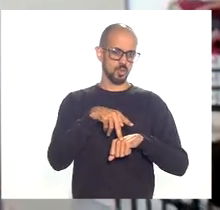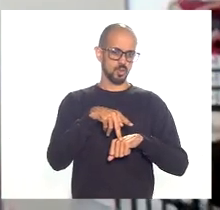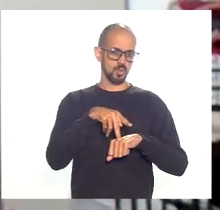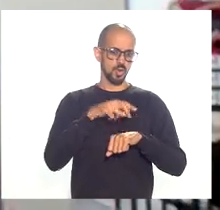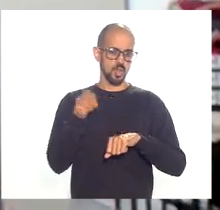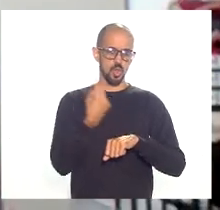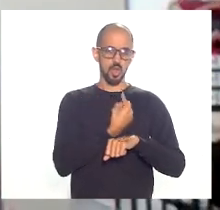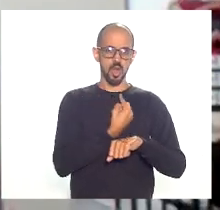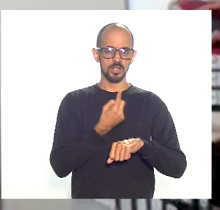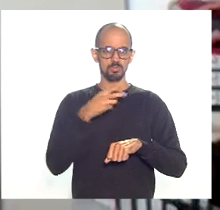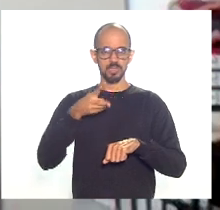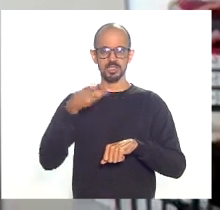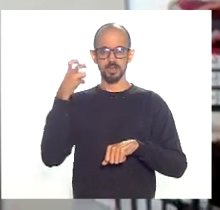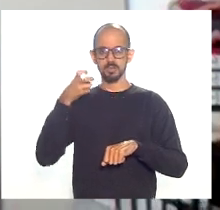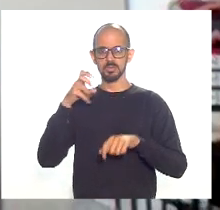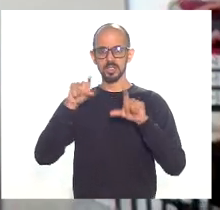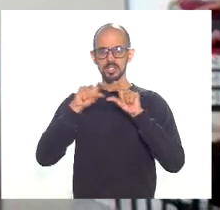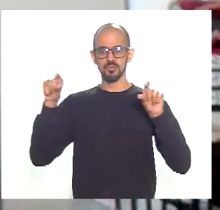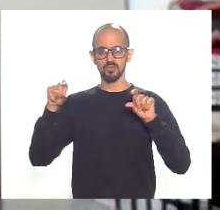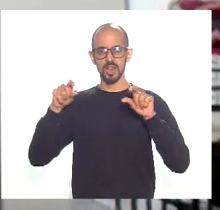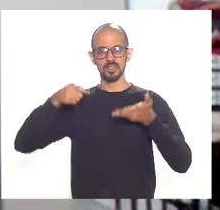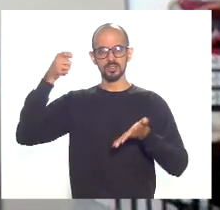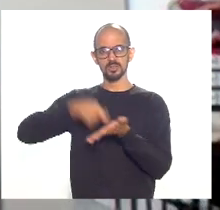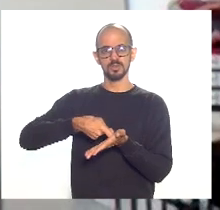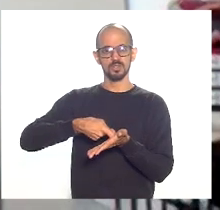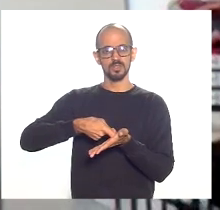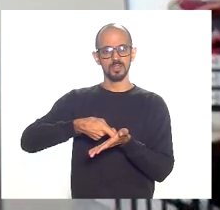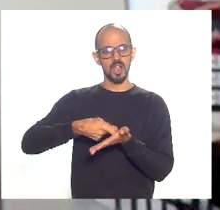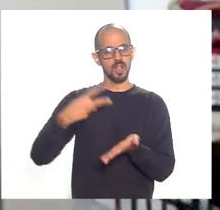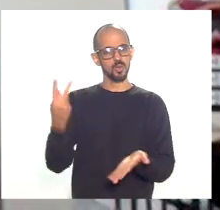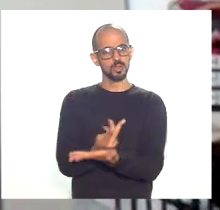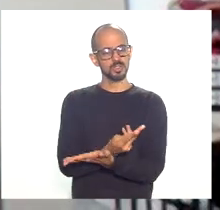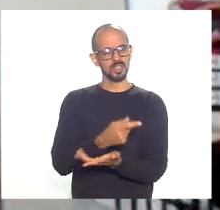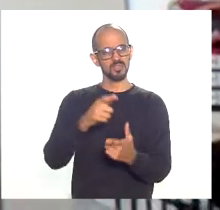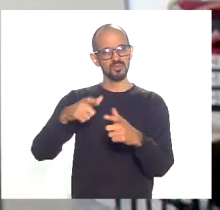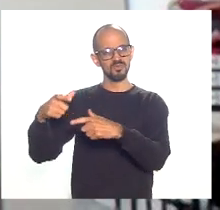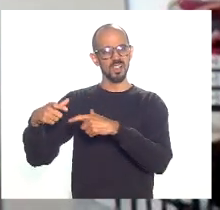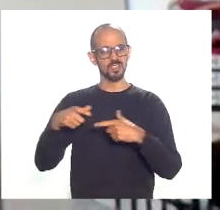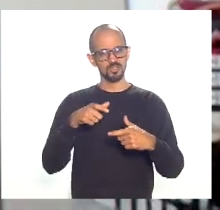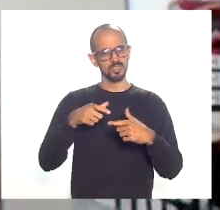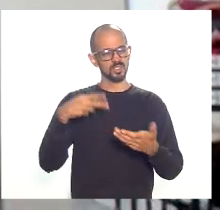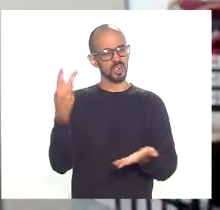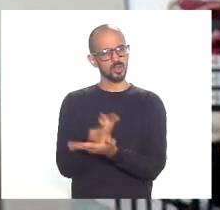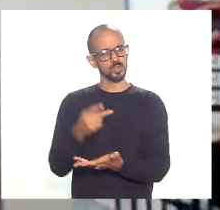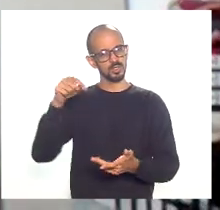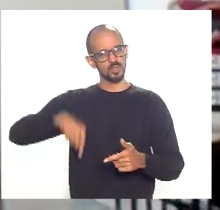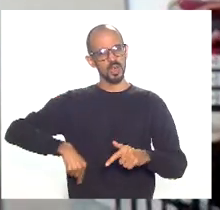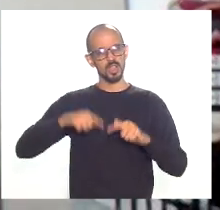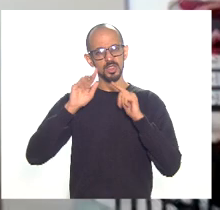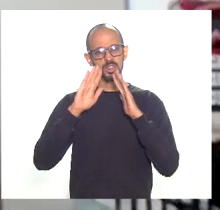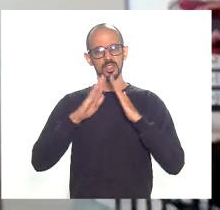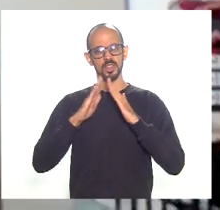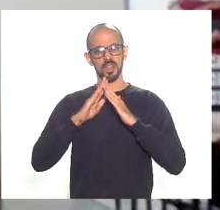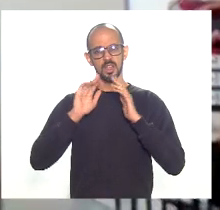se repetir em vários espaços e a gente acabou de ver ela se repetir aqui no plenário da Assembleia Legislativa.